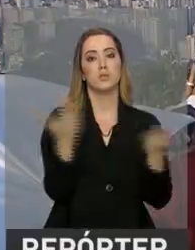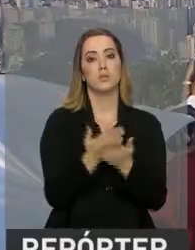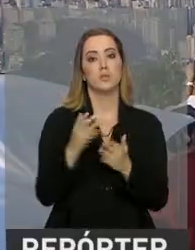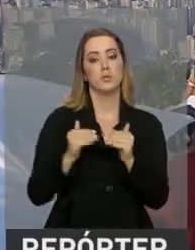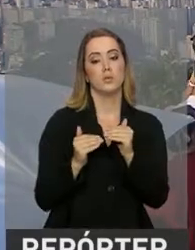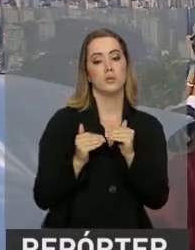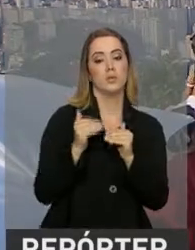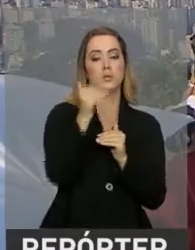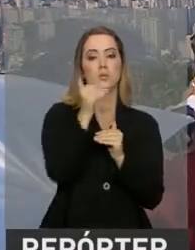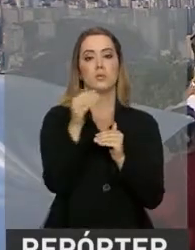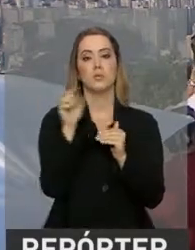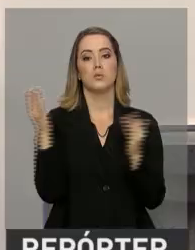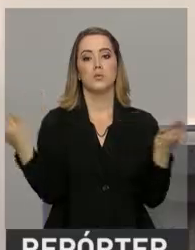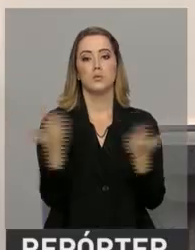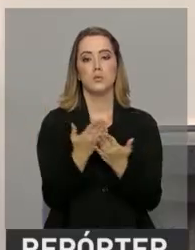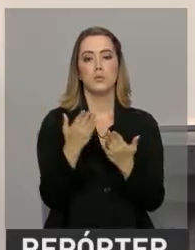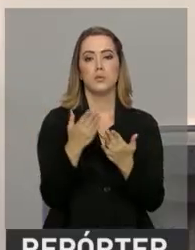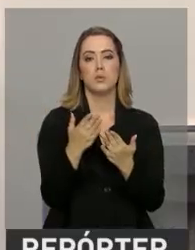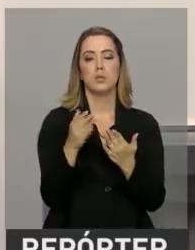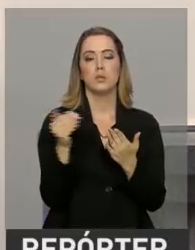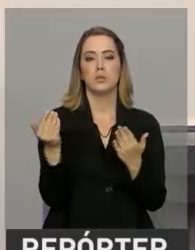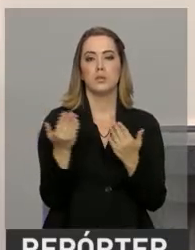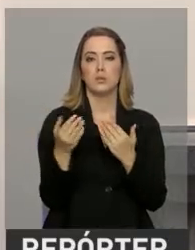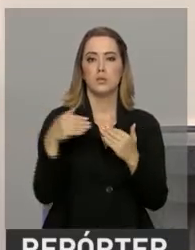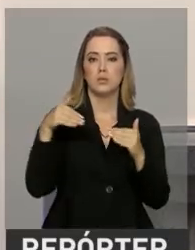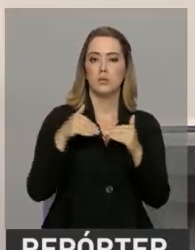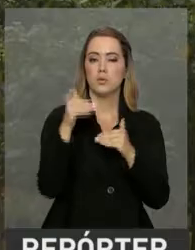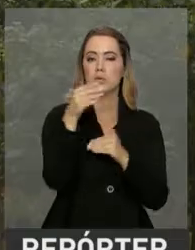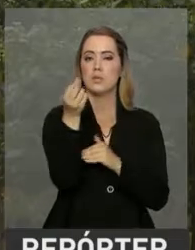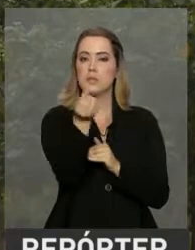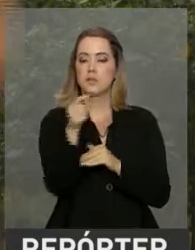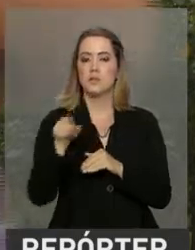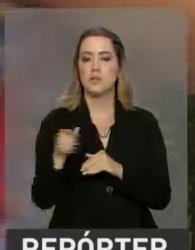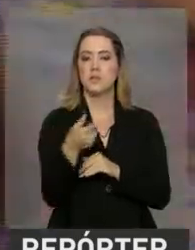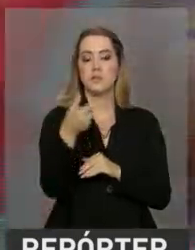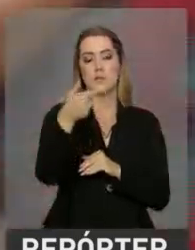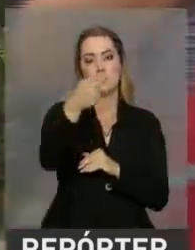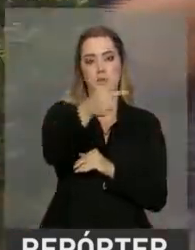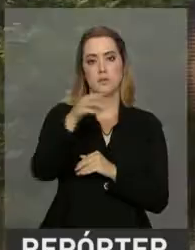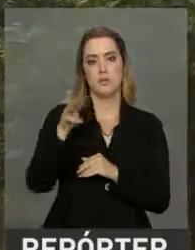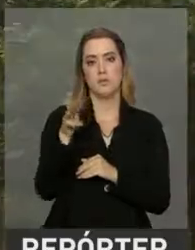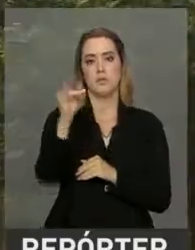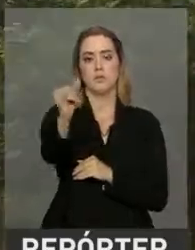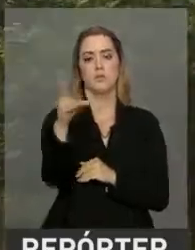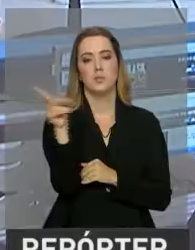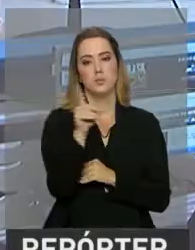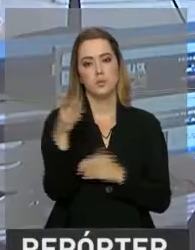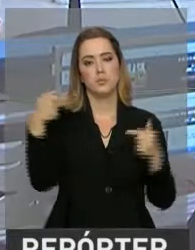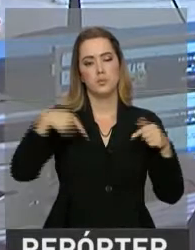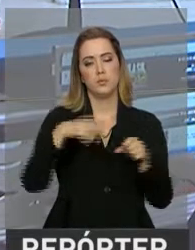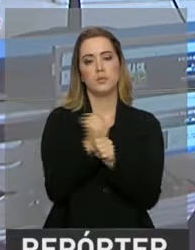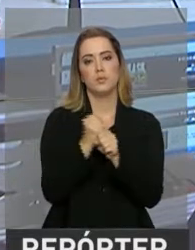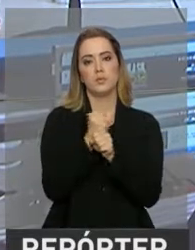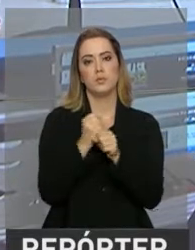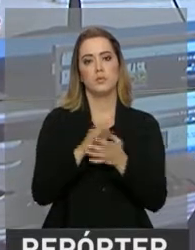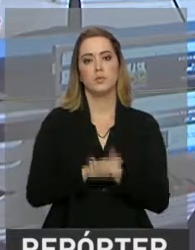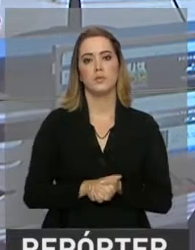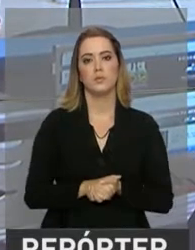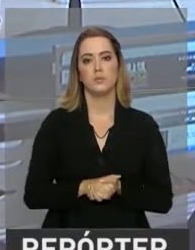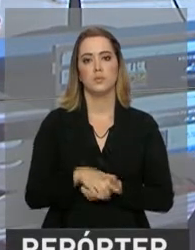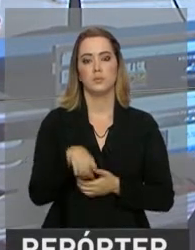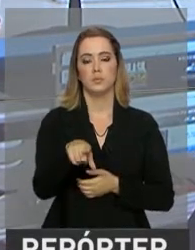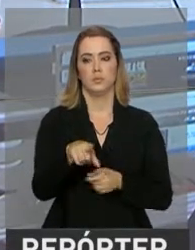5,8 Bilhões de Dólares no ano passado para cerca de 6,7 Bilhões de Dólares este ano mais